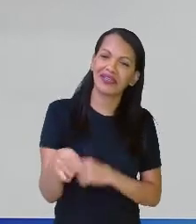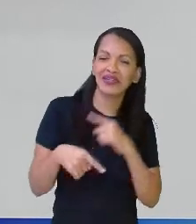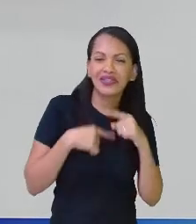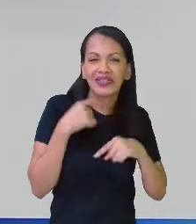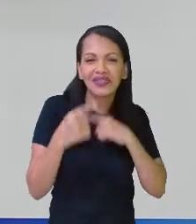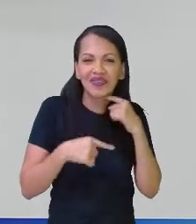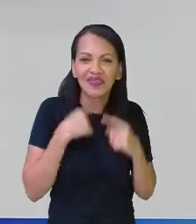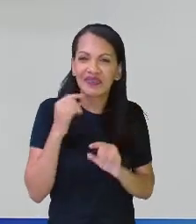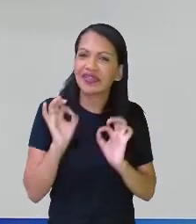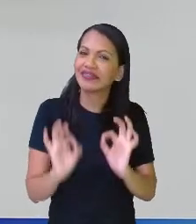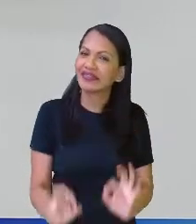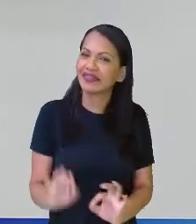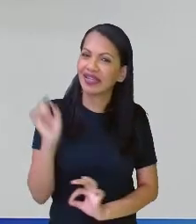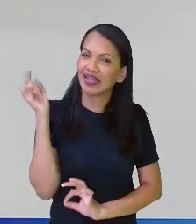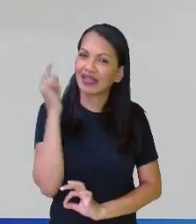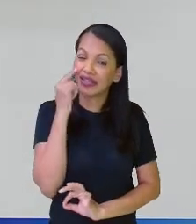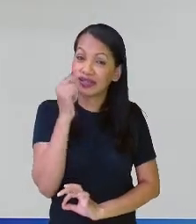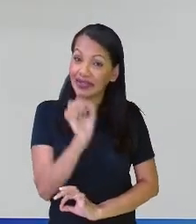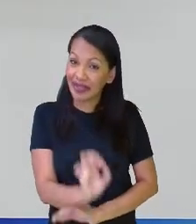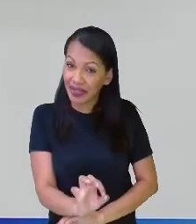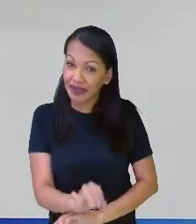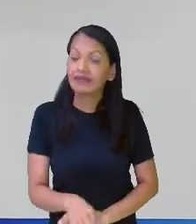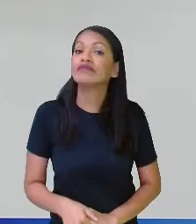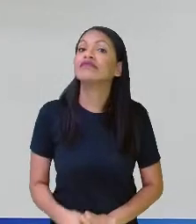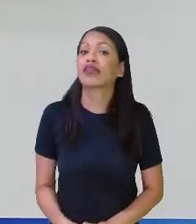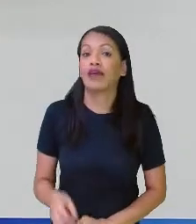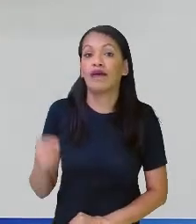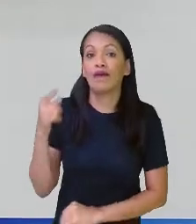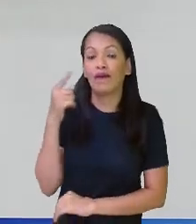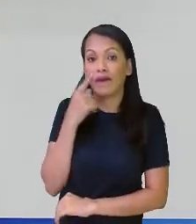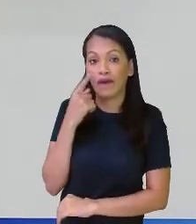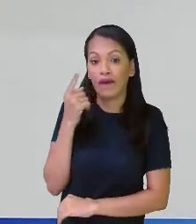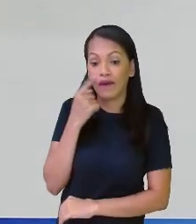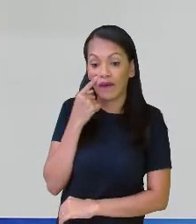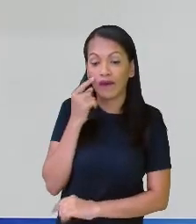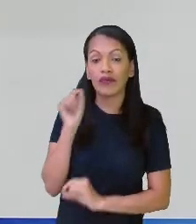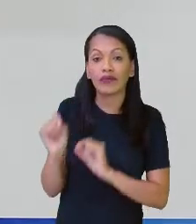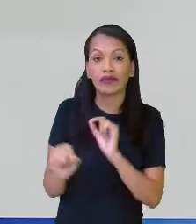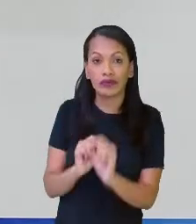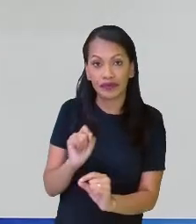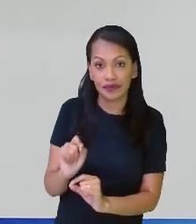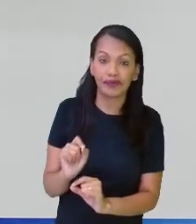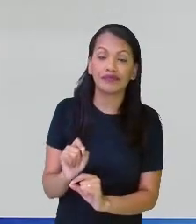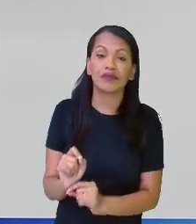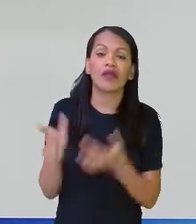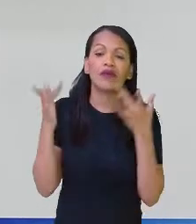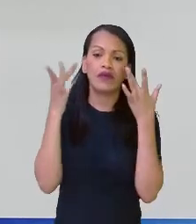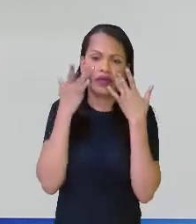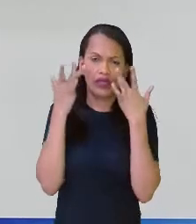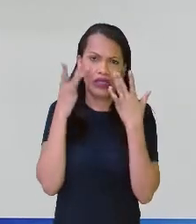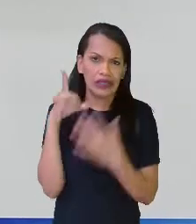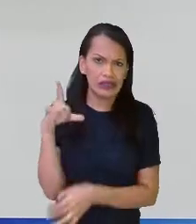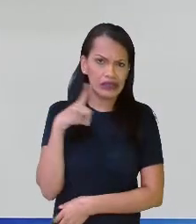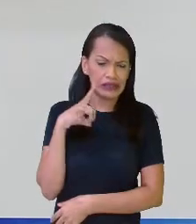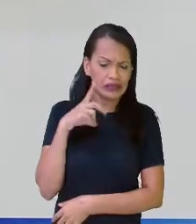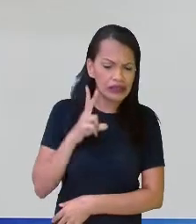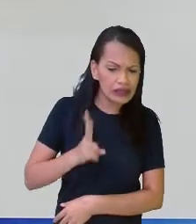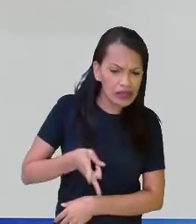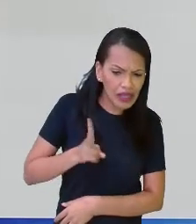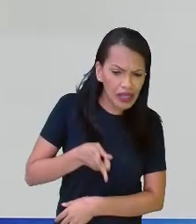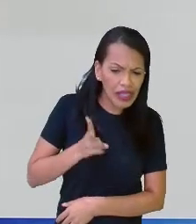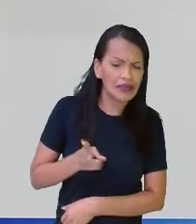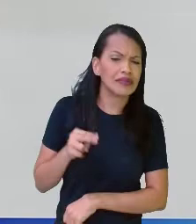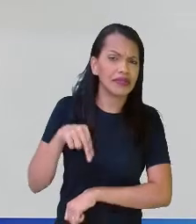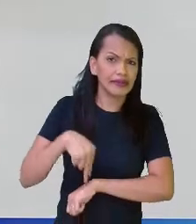dúvidas, tá certo? Fiquem ali à vontade. E olha só, o teatro, gente, sempre teve presente